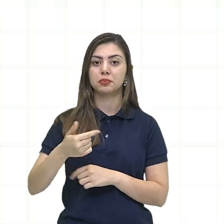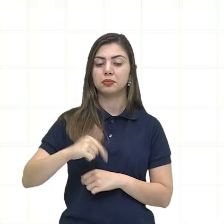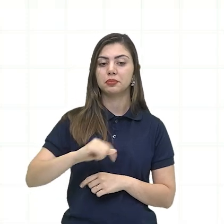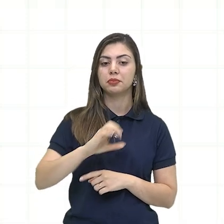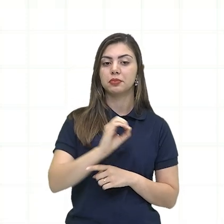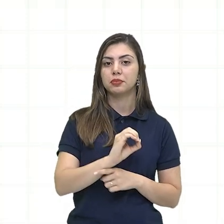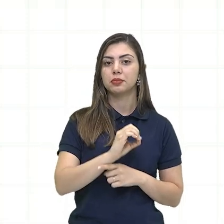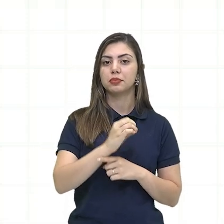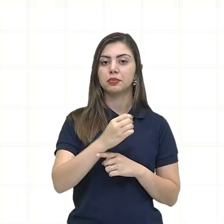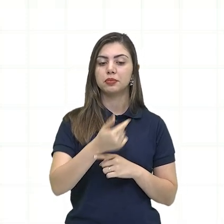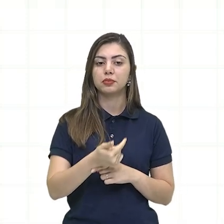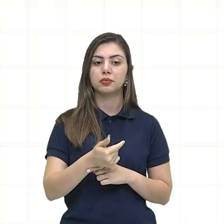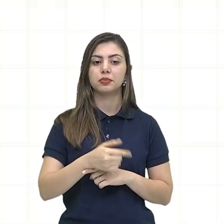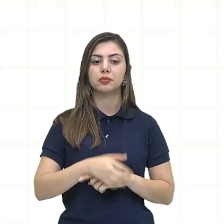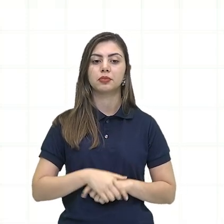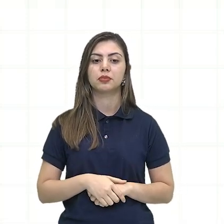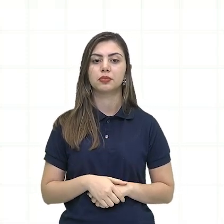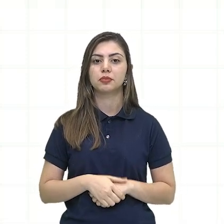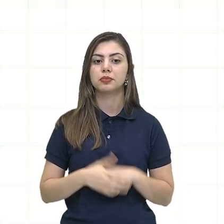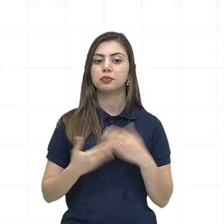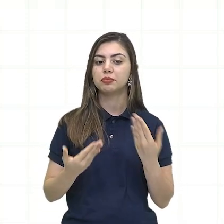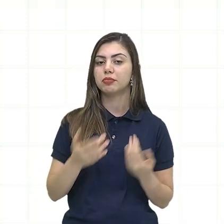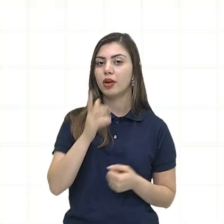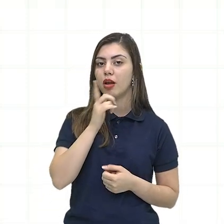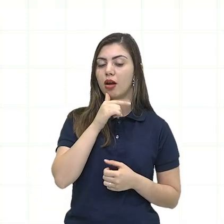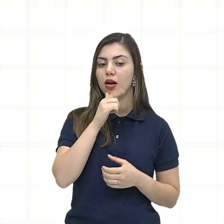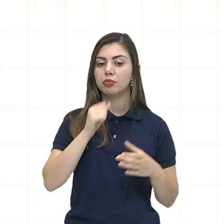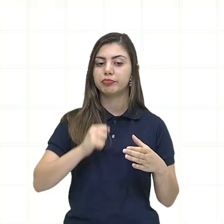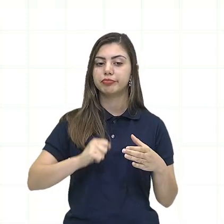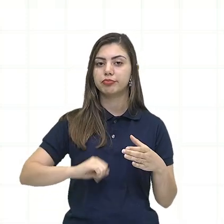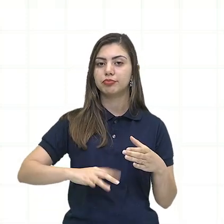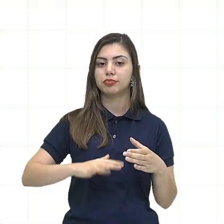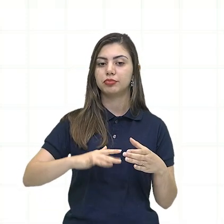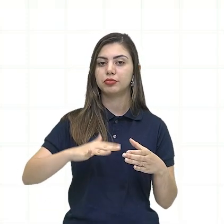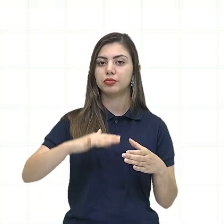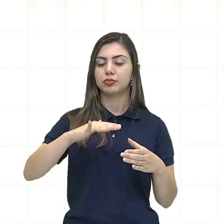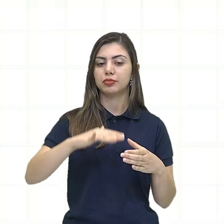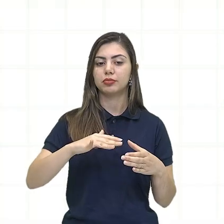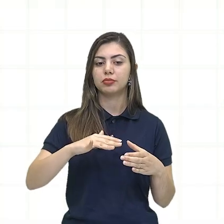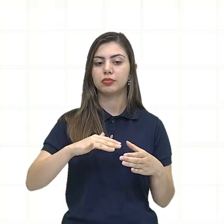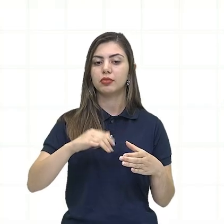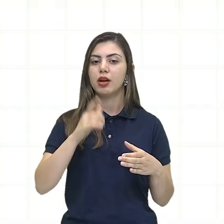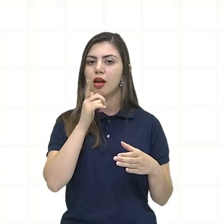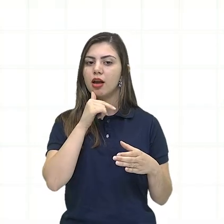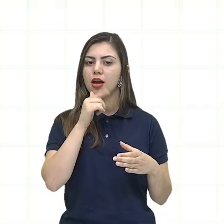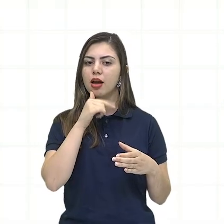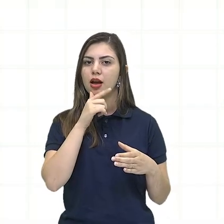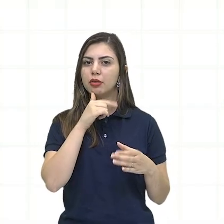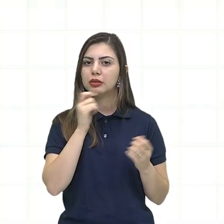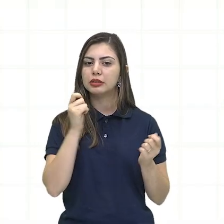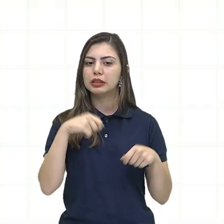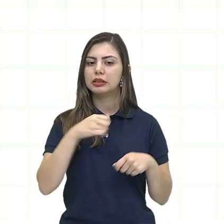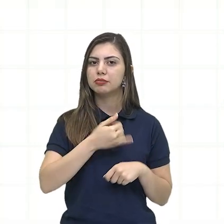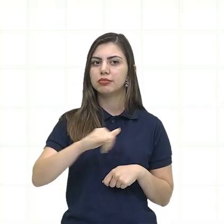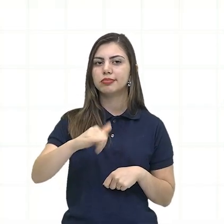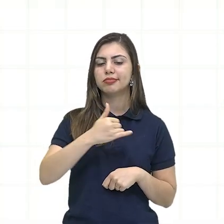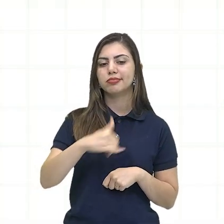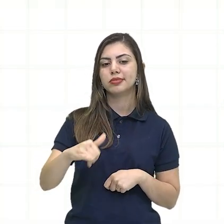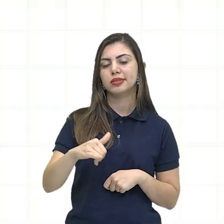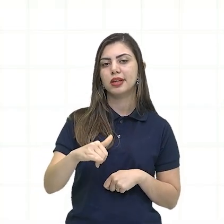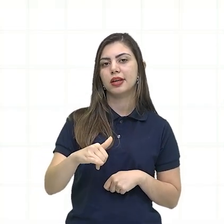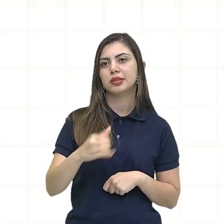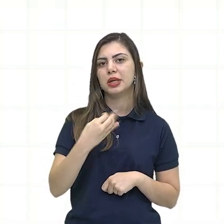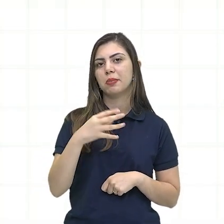o oxigênio. E a água? A água, ela não é boa condutora, certo?